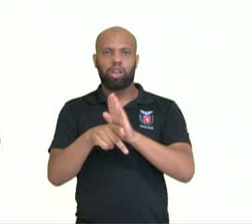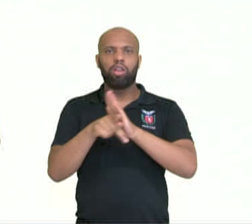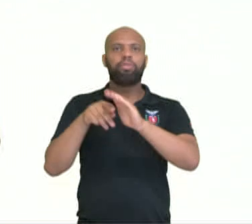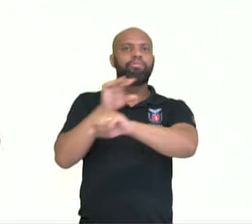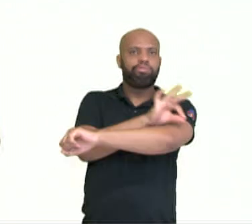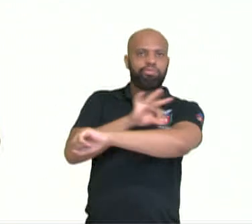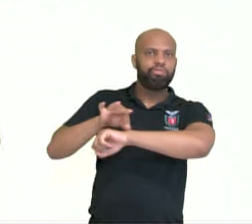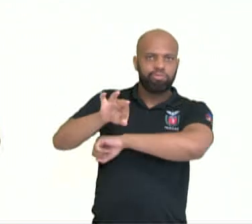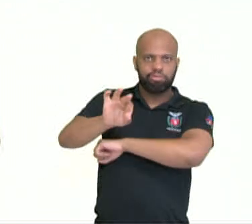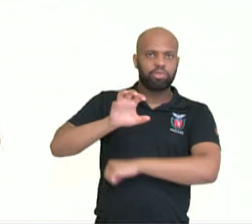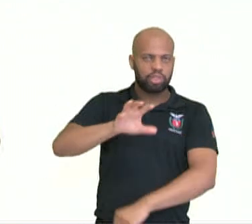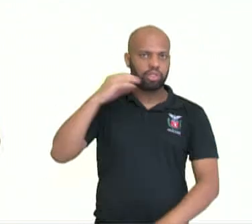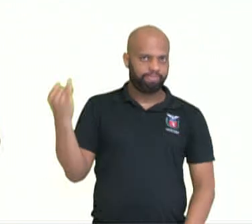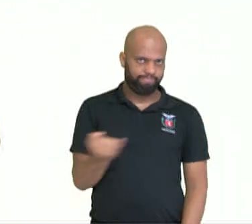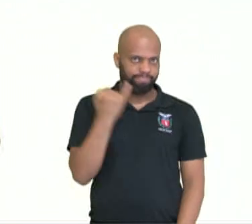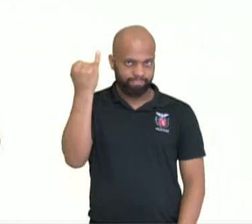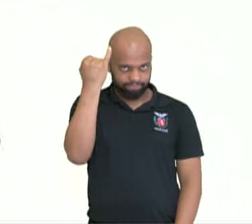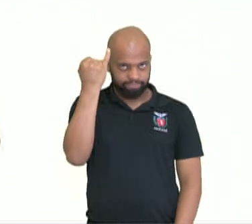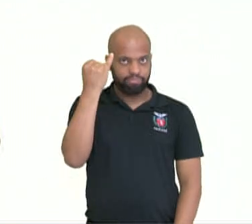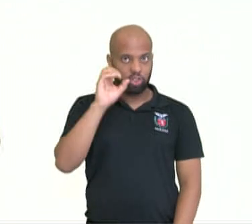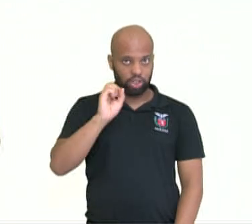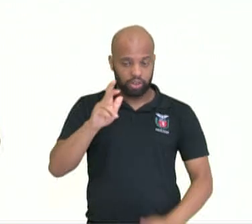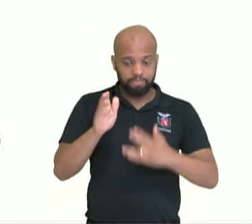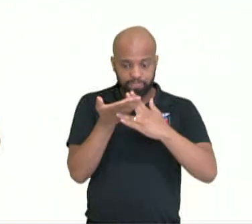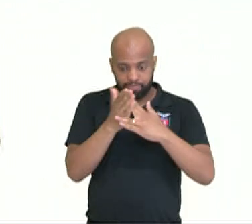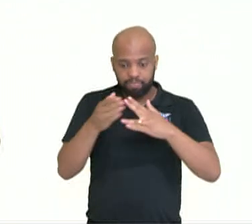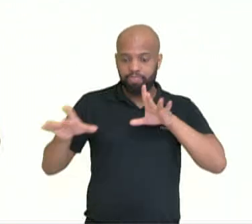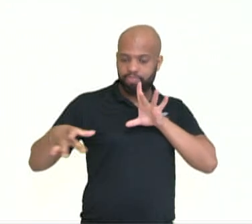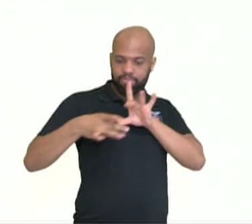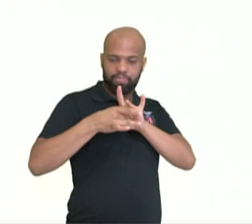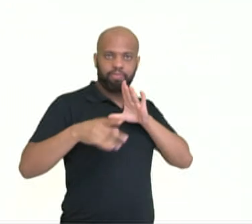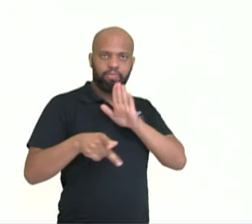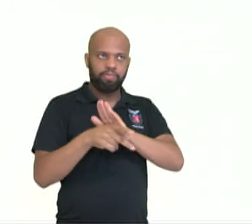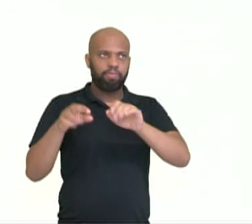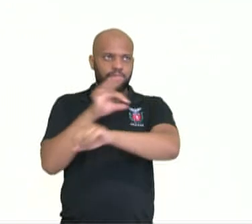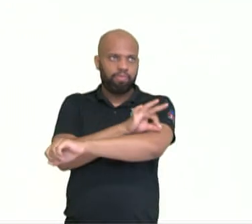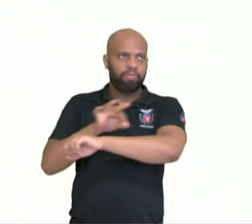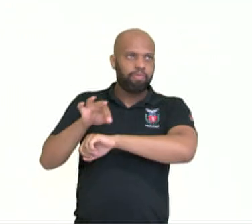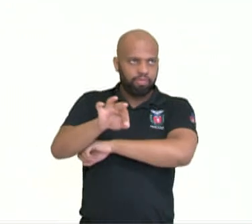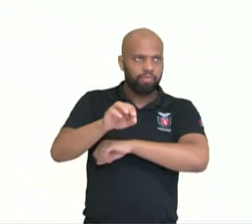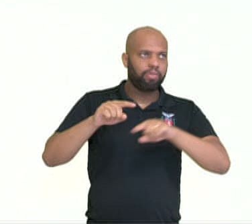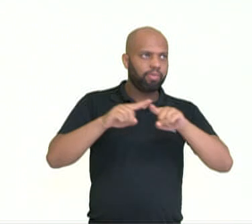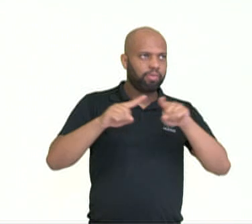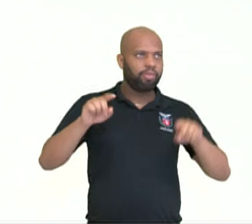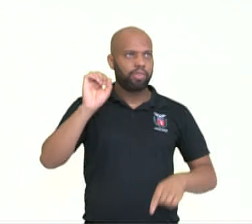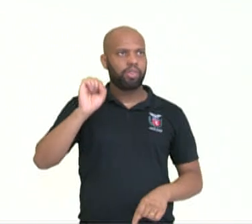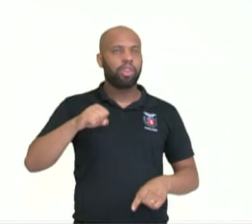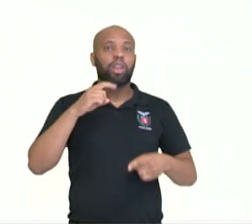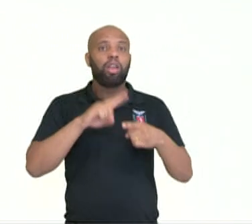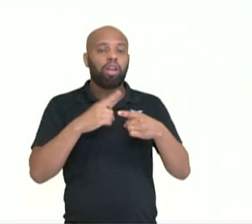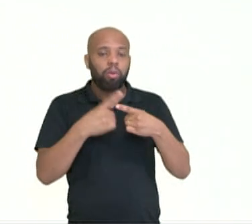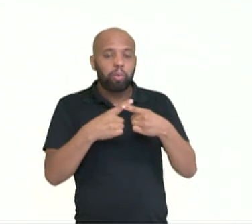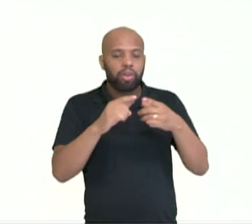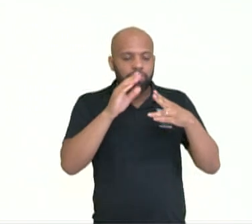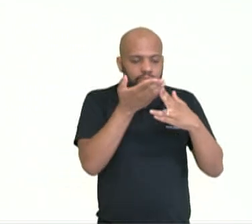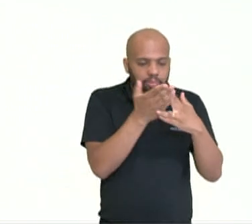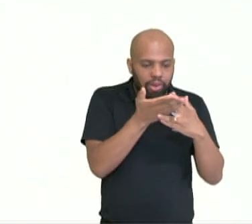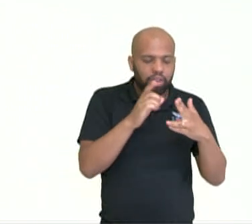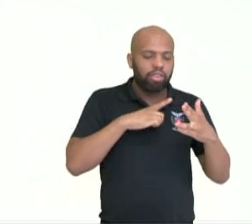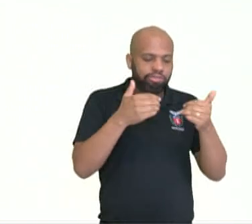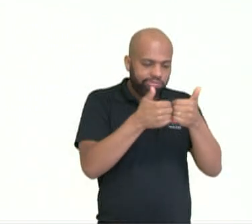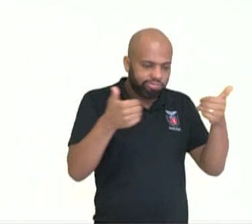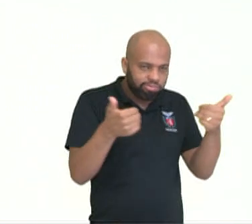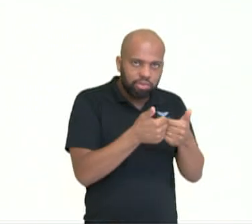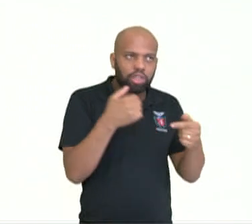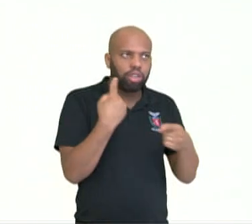vamos esquecer disso aqui. É que ali a gente viu ali na leitura ali, ela dá outra interpretação, mas na verdade assim, no Barroco ela há essa separação, a gente tem